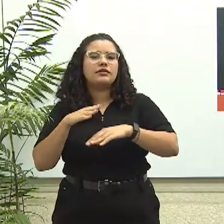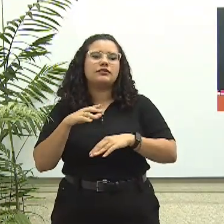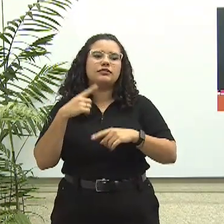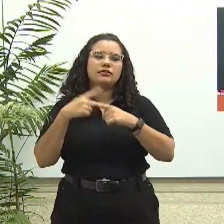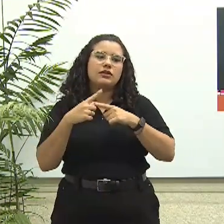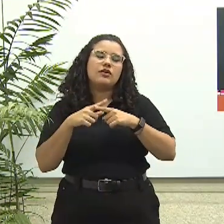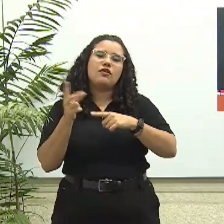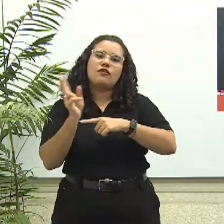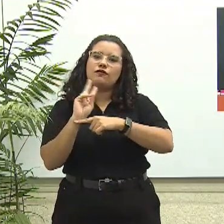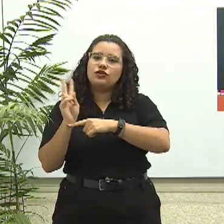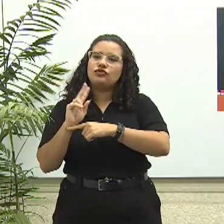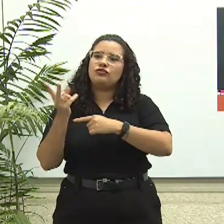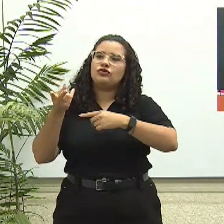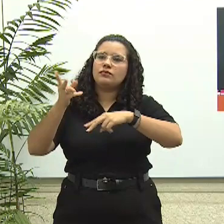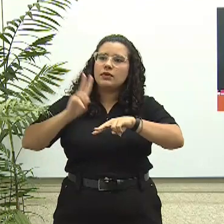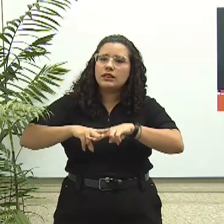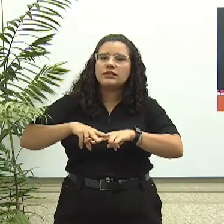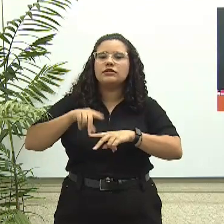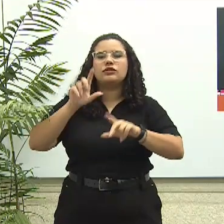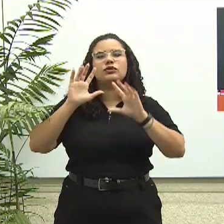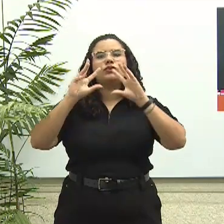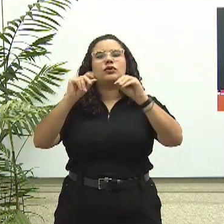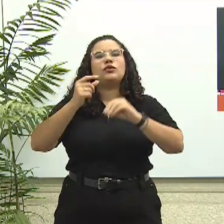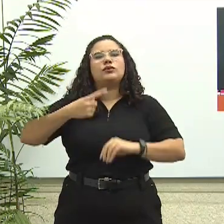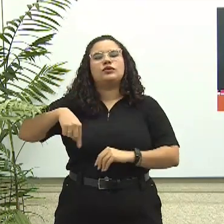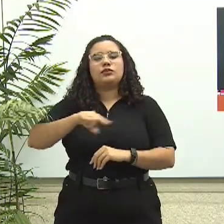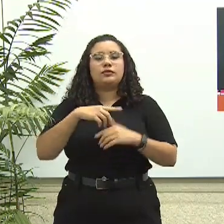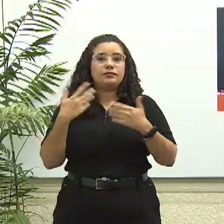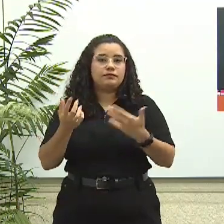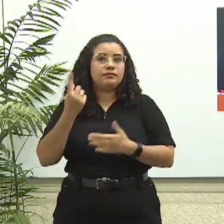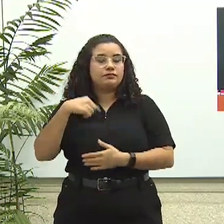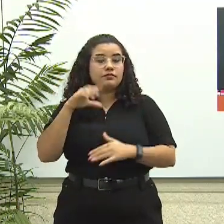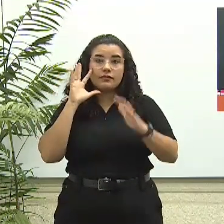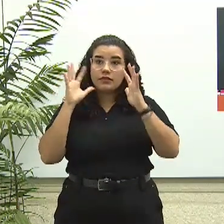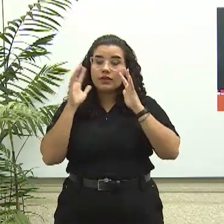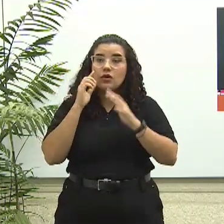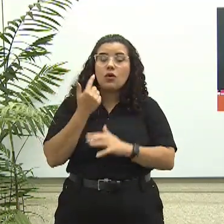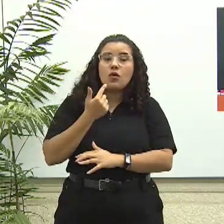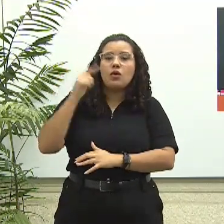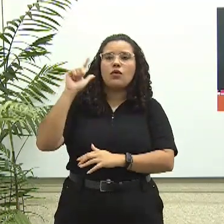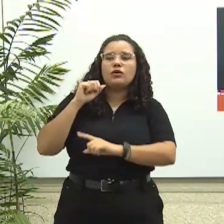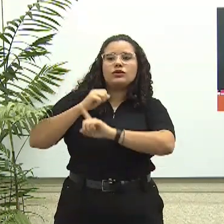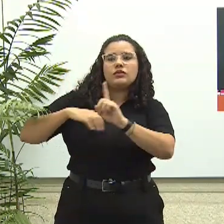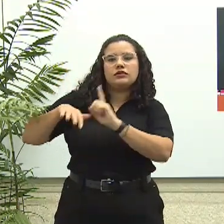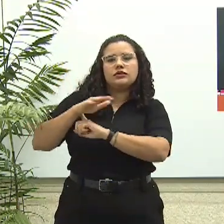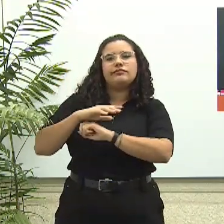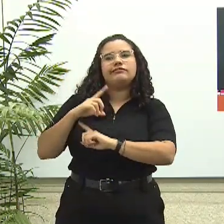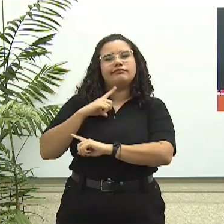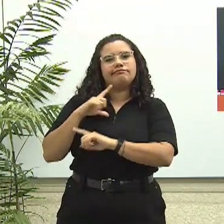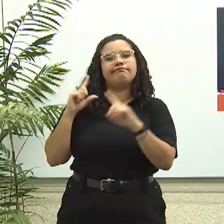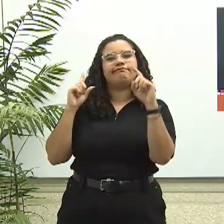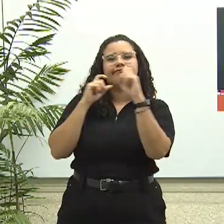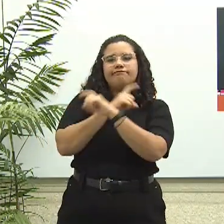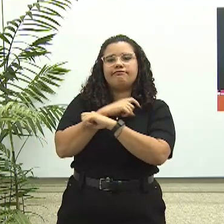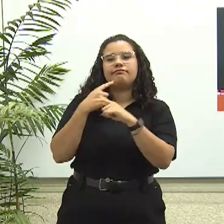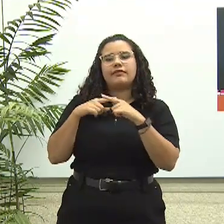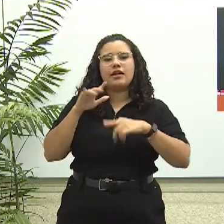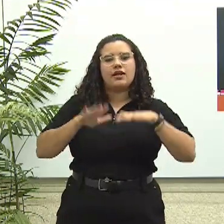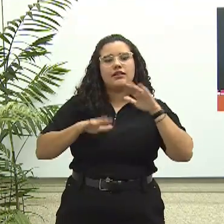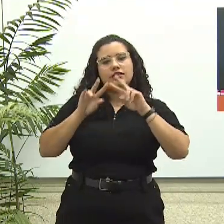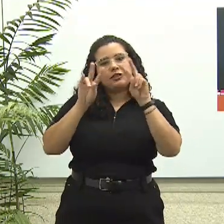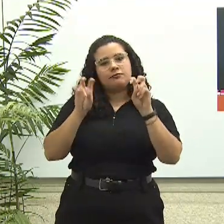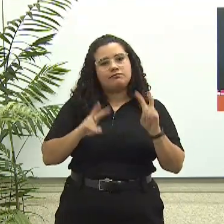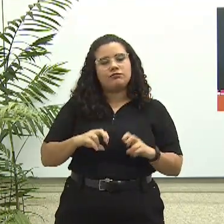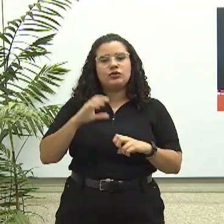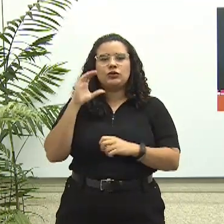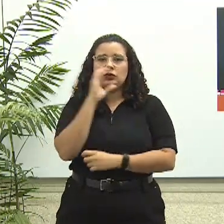vigilantismo que aprisiona a todos nós né então pensar outra sociedade implica também se posicionar diante de questões muito urgentes porque